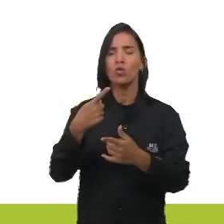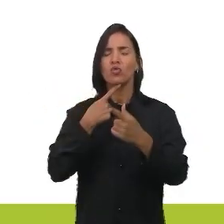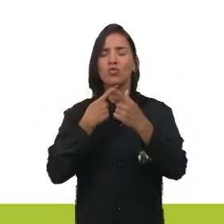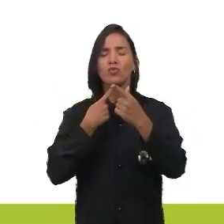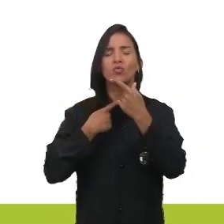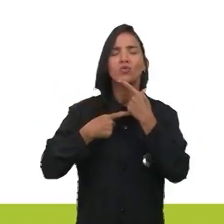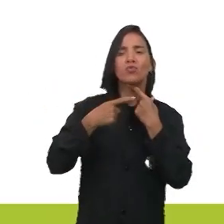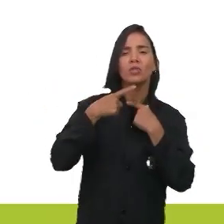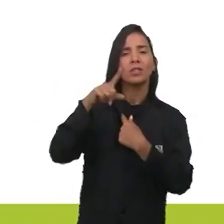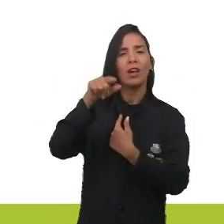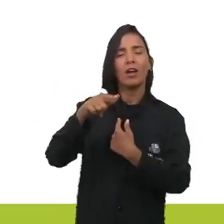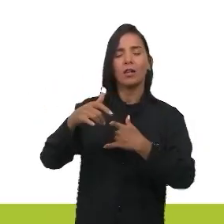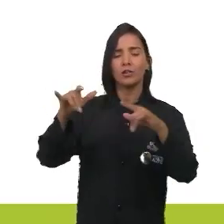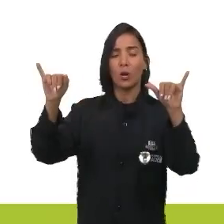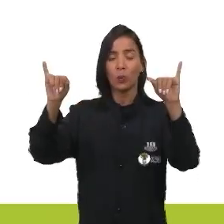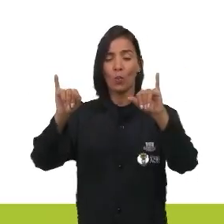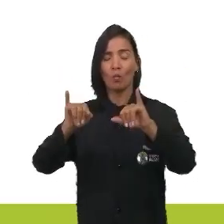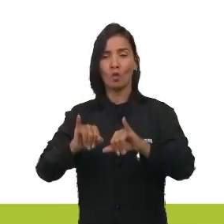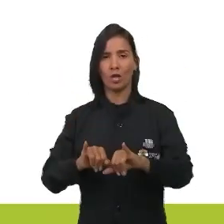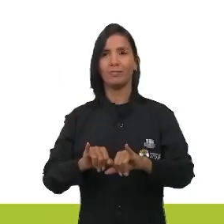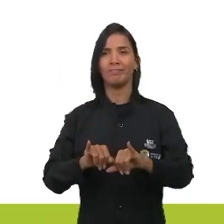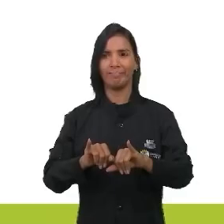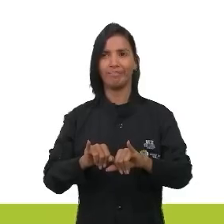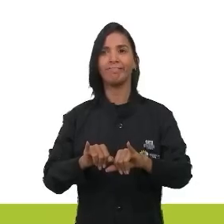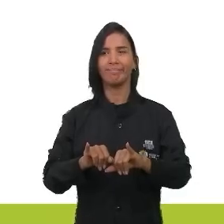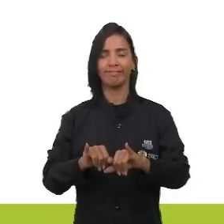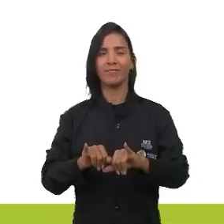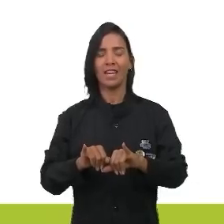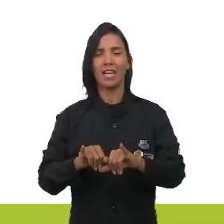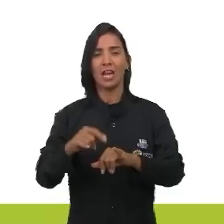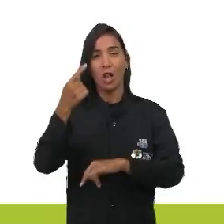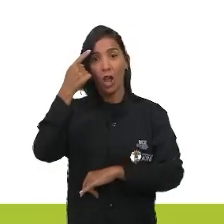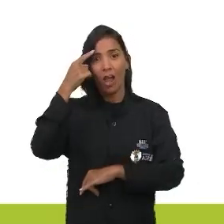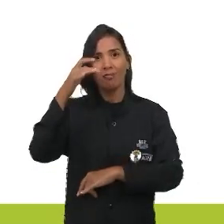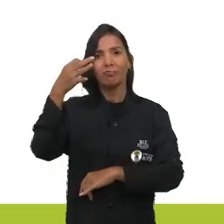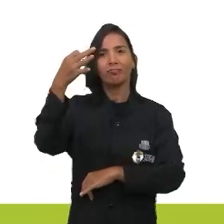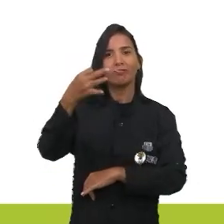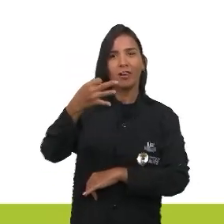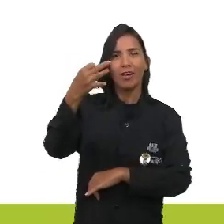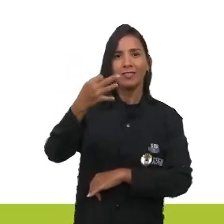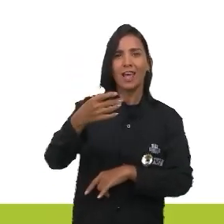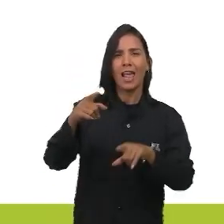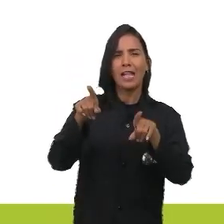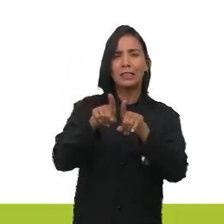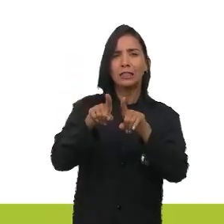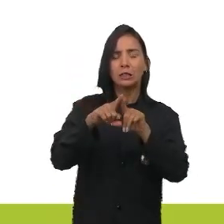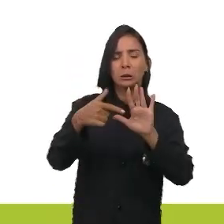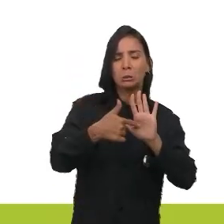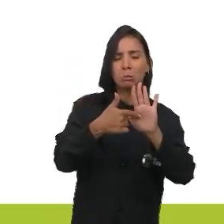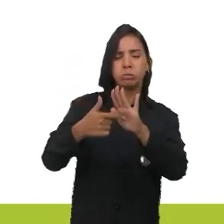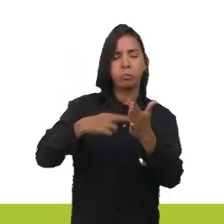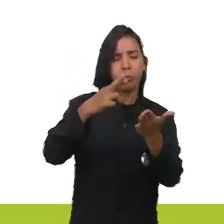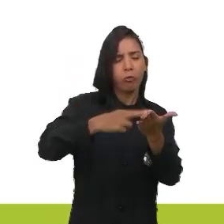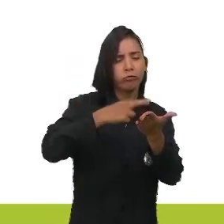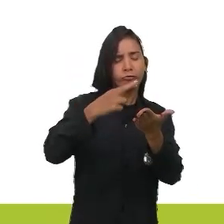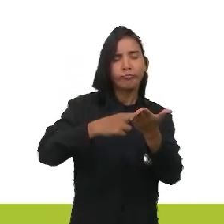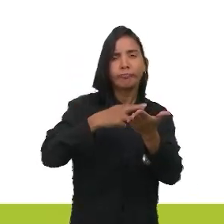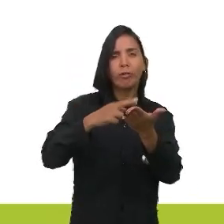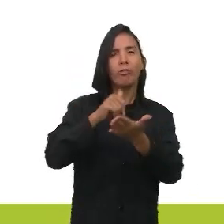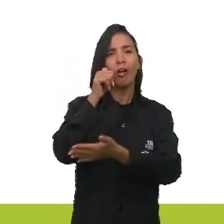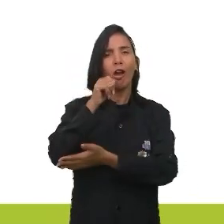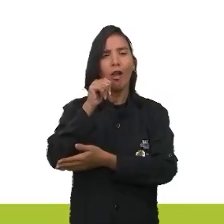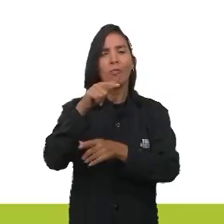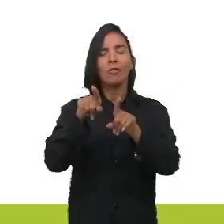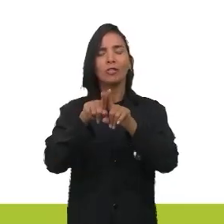corpo, nu ou vestido, exposto em diversas revistas femininas e masculinas, está na